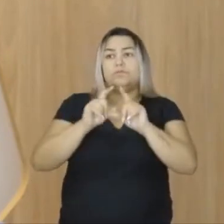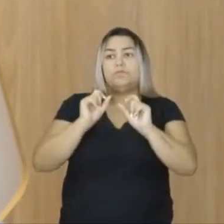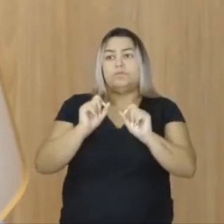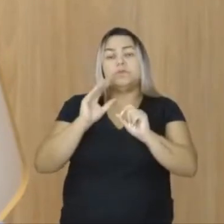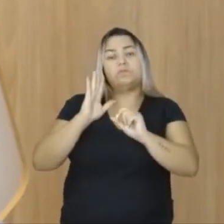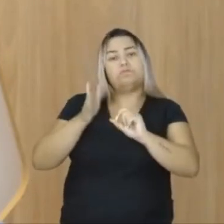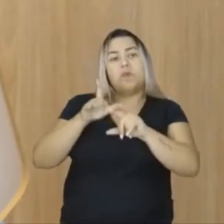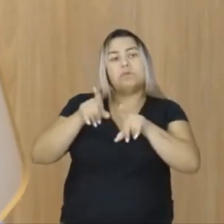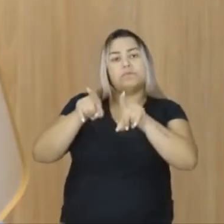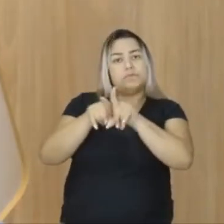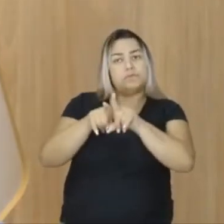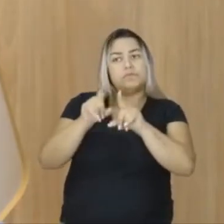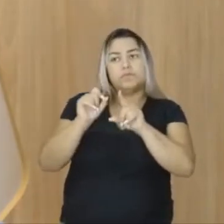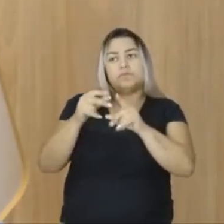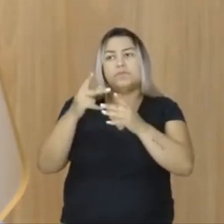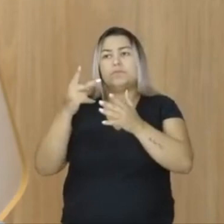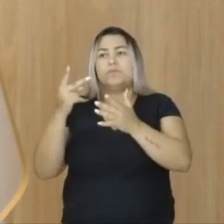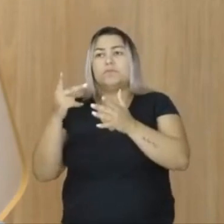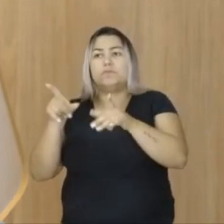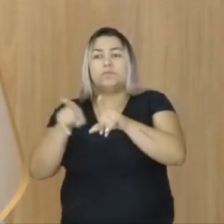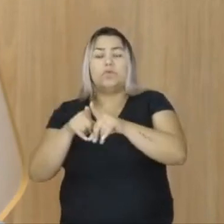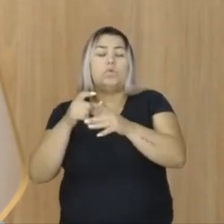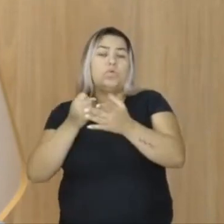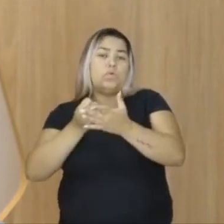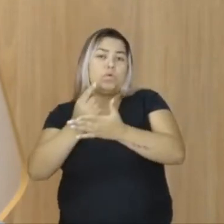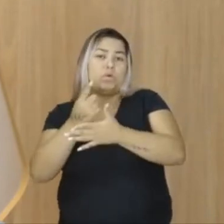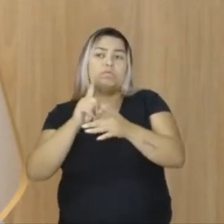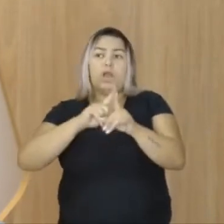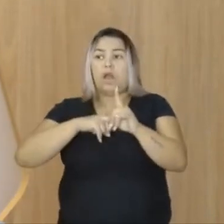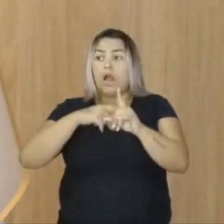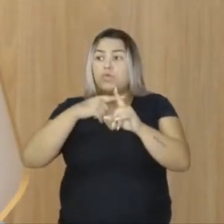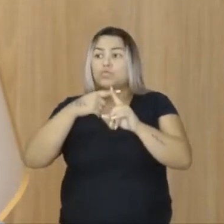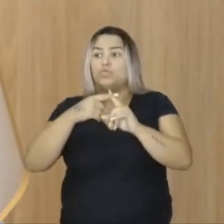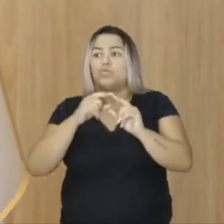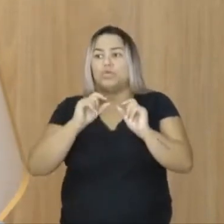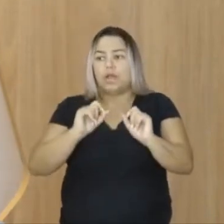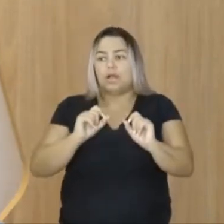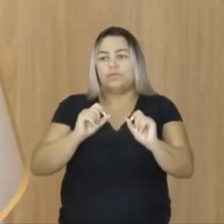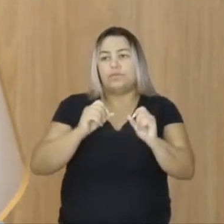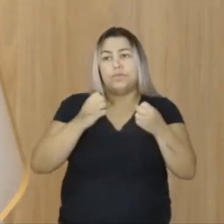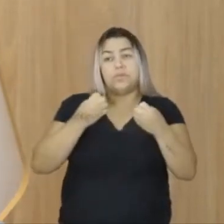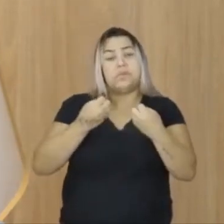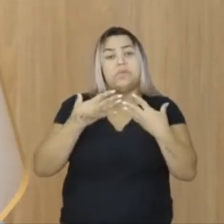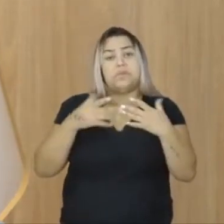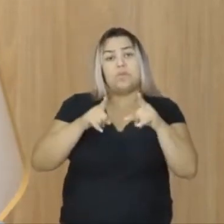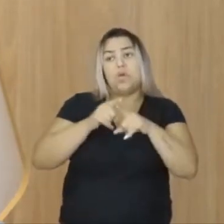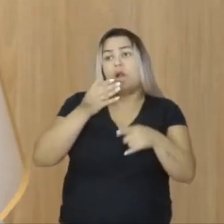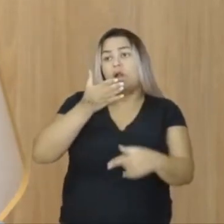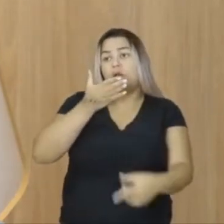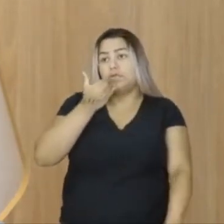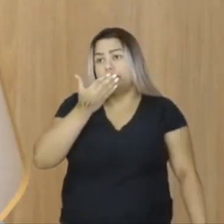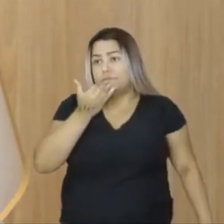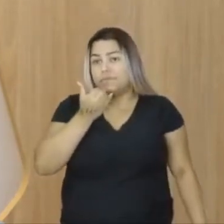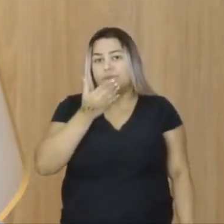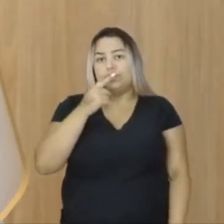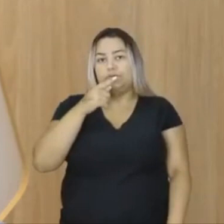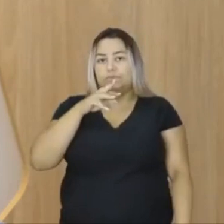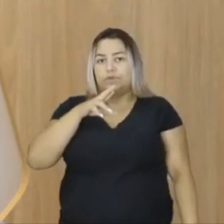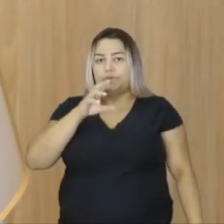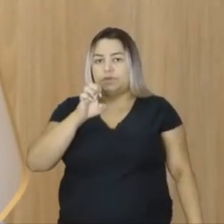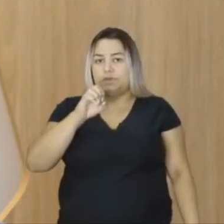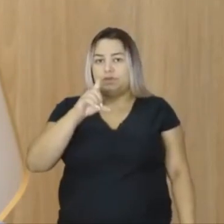manufaturados, mais caro que o mundo que cobra só do valor adicionado. Então, um bem, um alimento processado, ou um